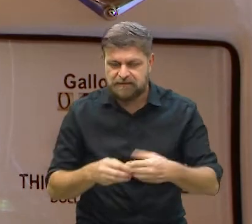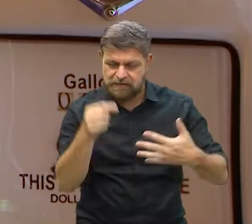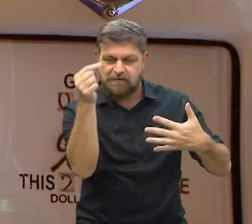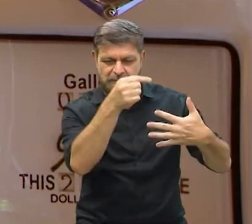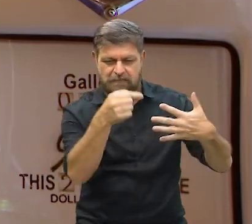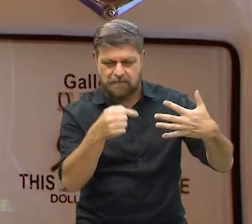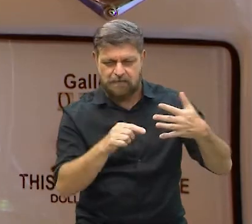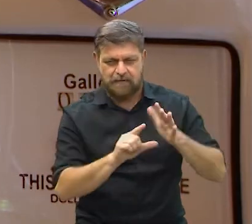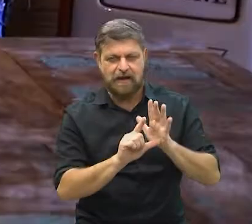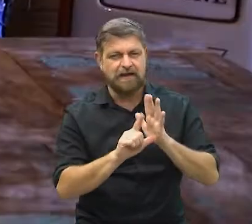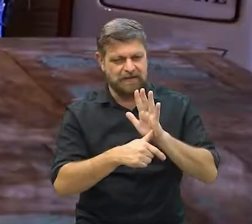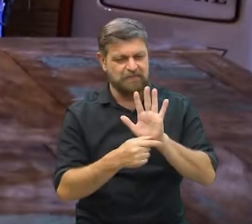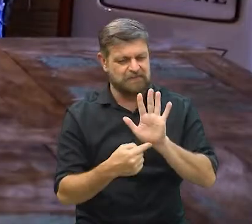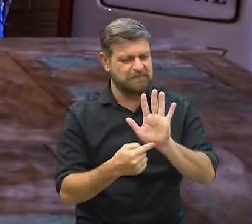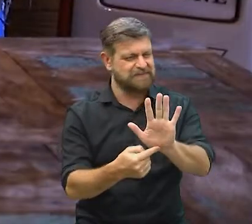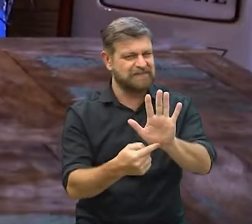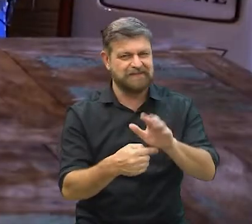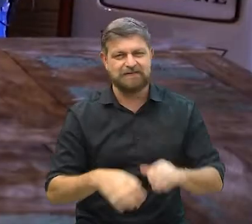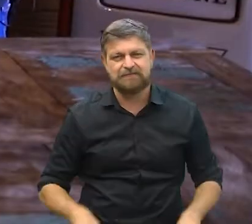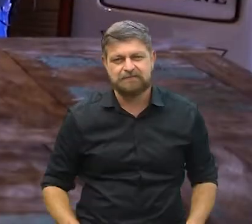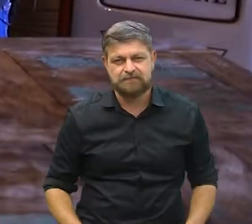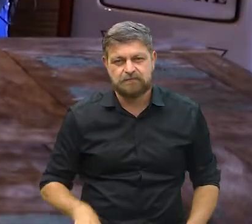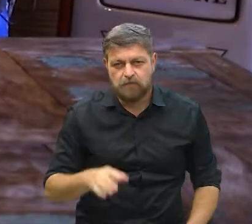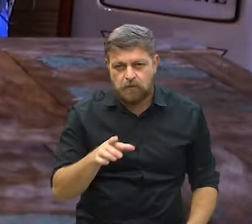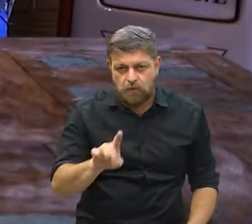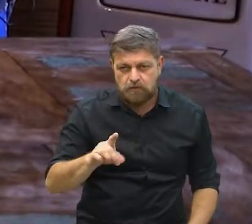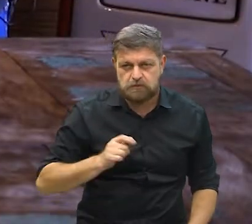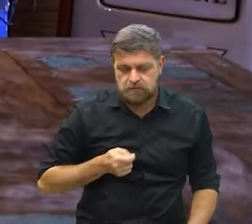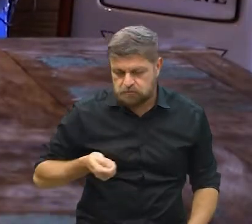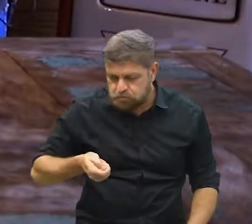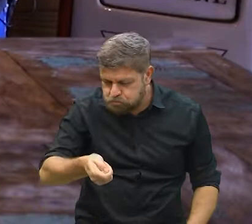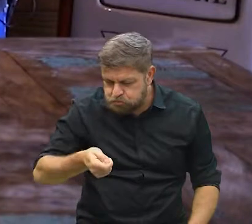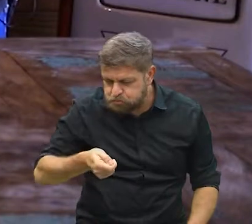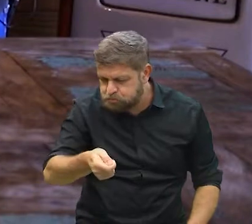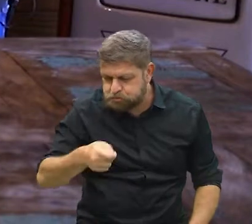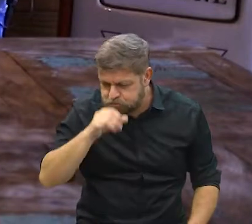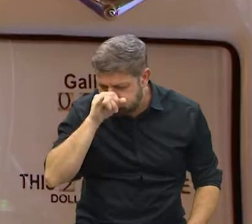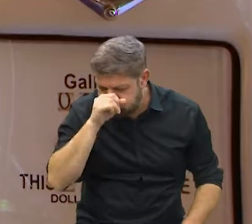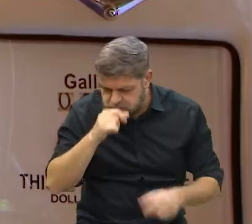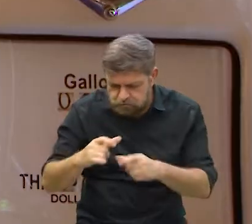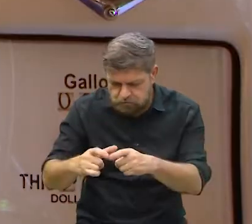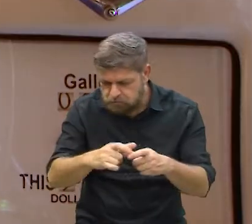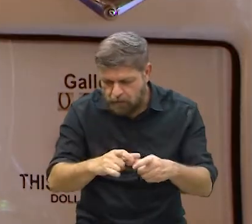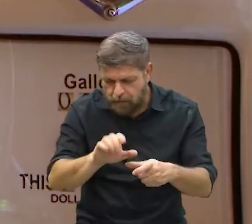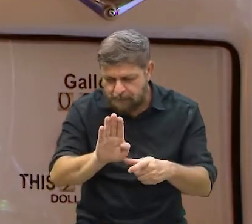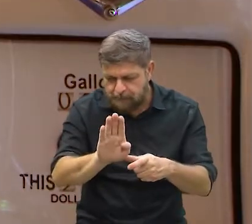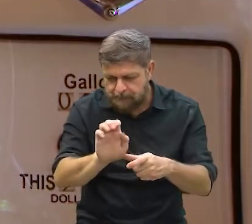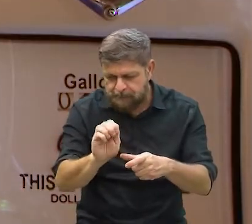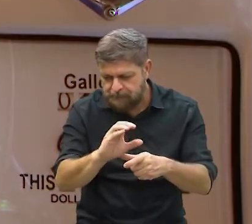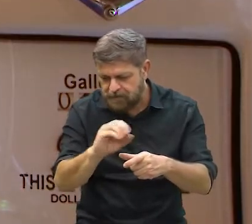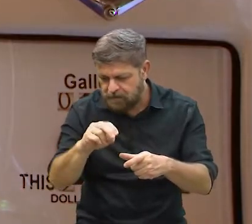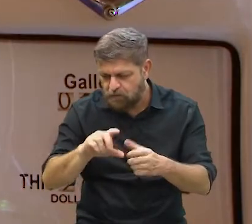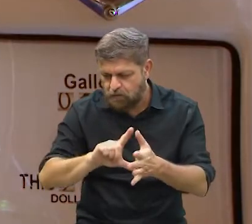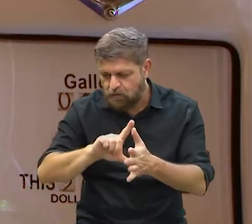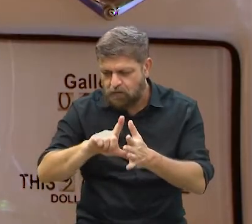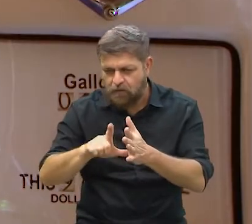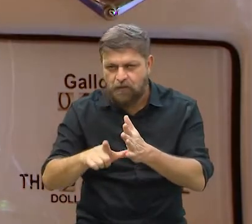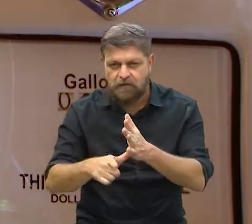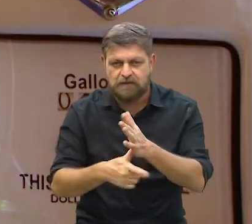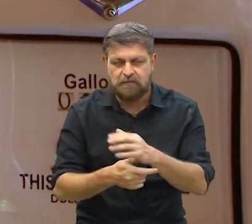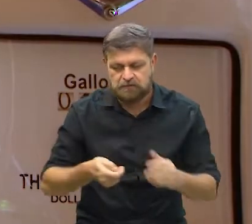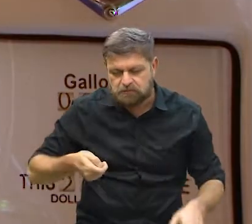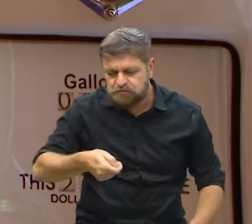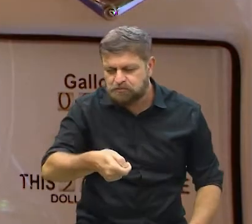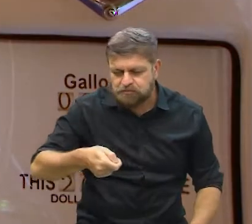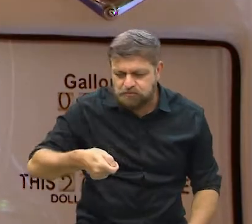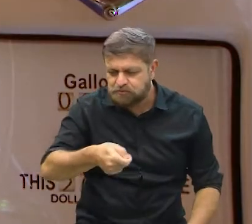descrição do vídeo, né? E por último, a gente frita o bacon, coloca o macarrão, depois já de escorrido o macarrão, e